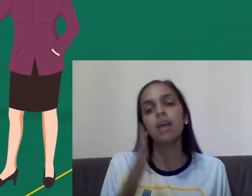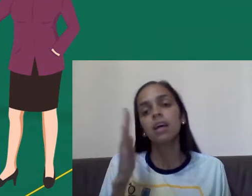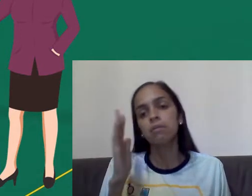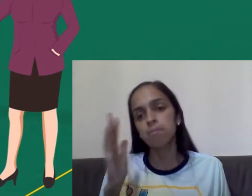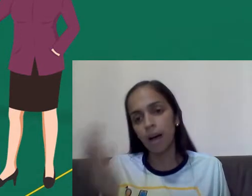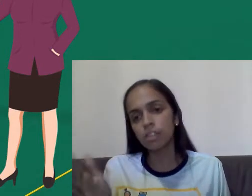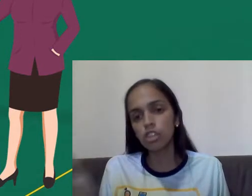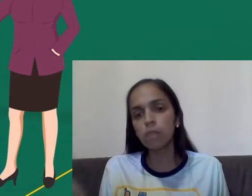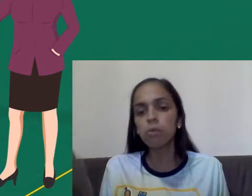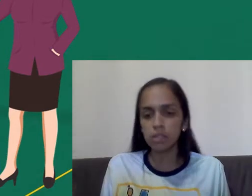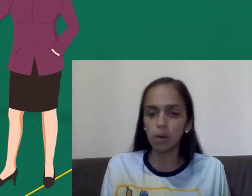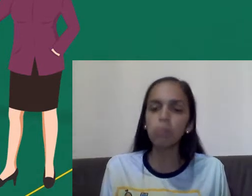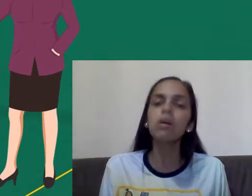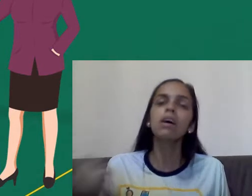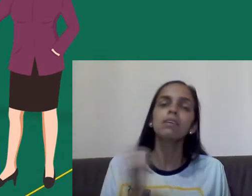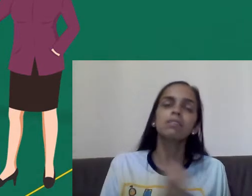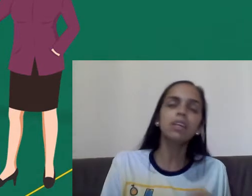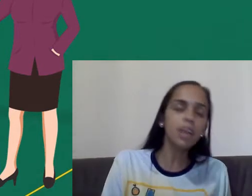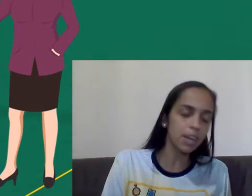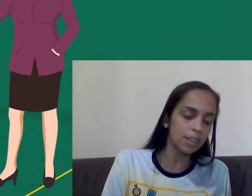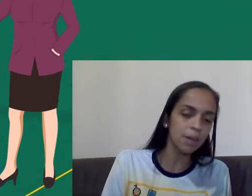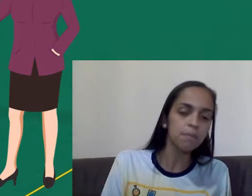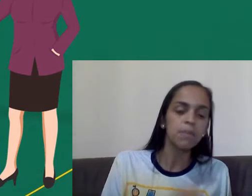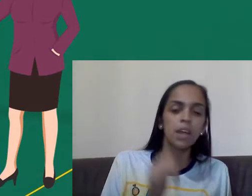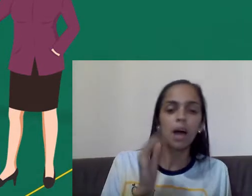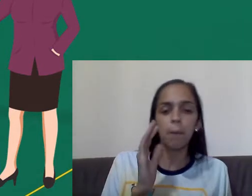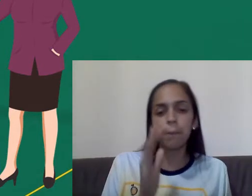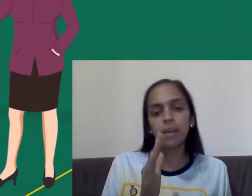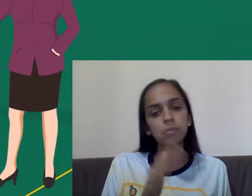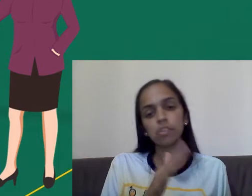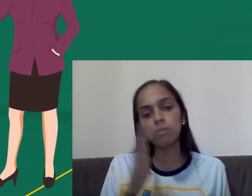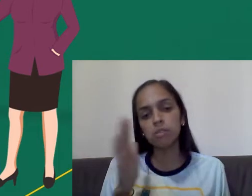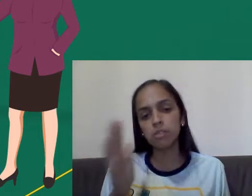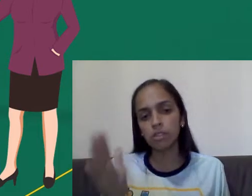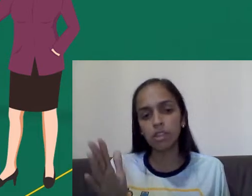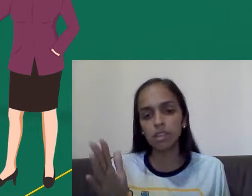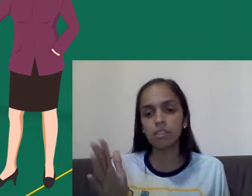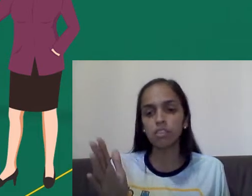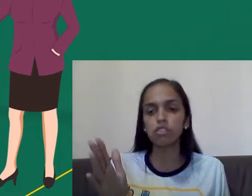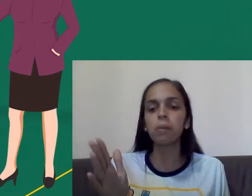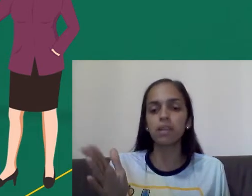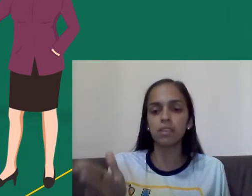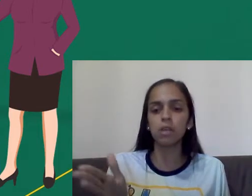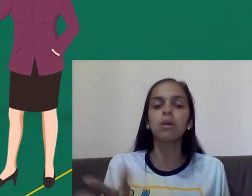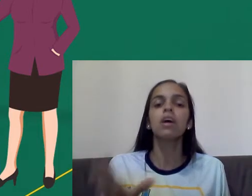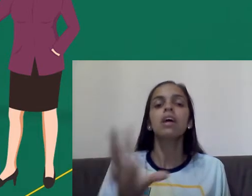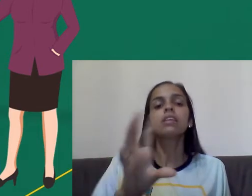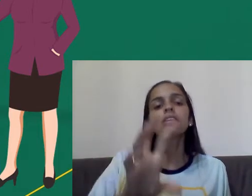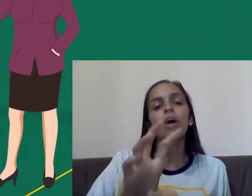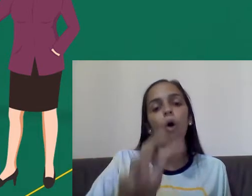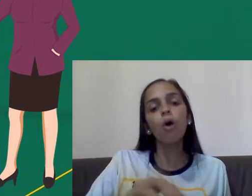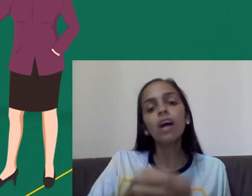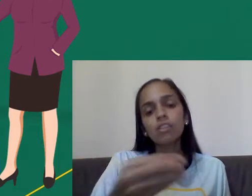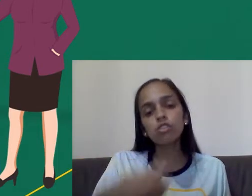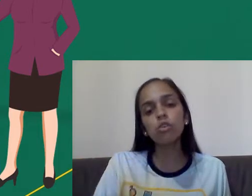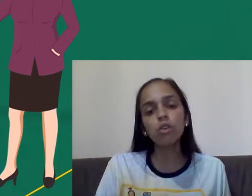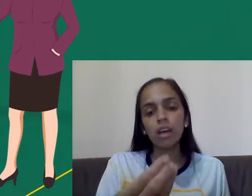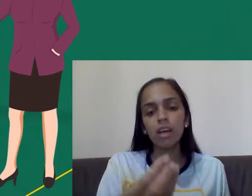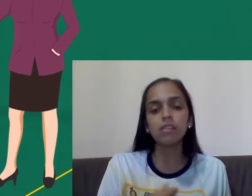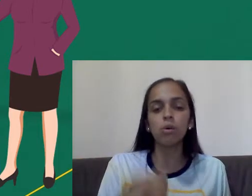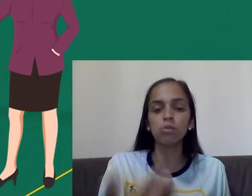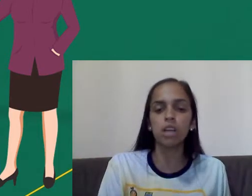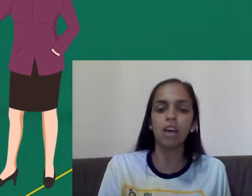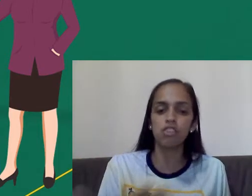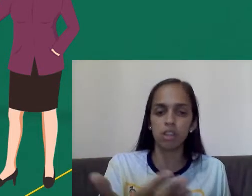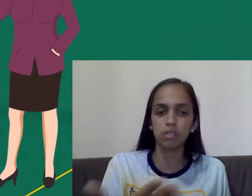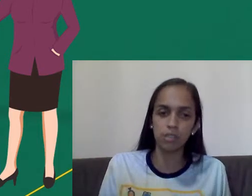é a má distribuição de renda. A péssima distribuição de renda que existe no Brasil ocasiona